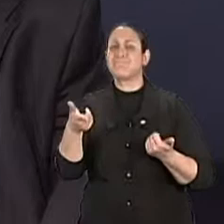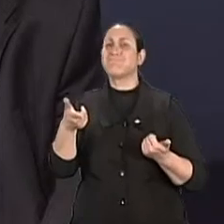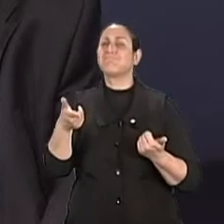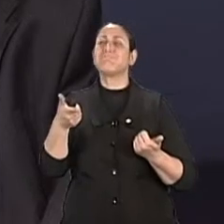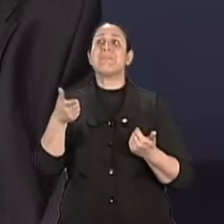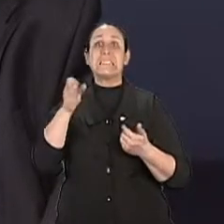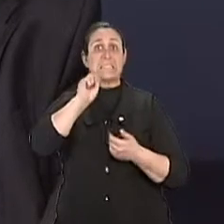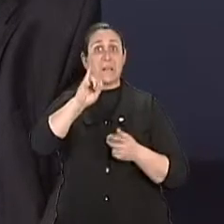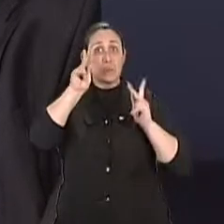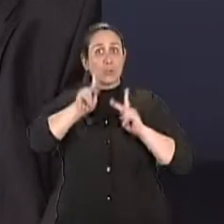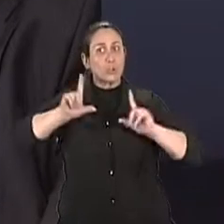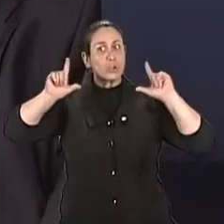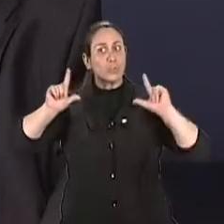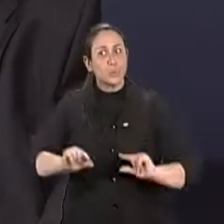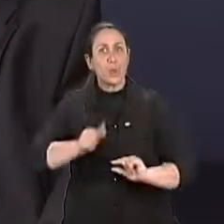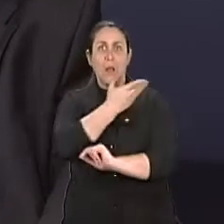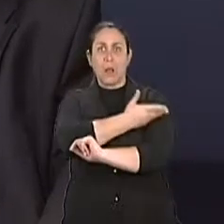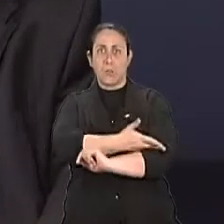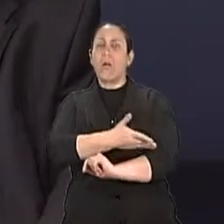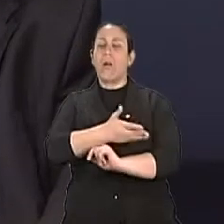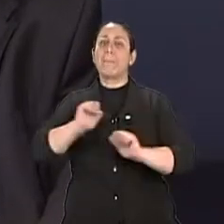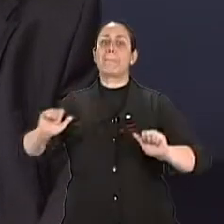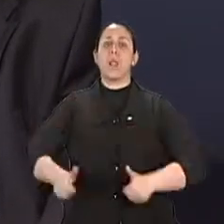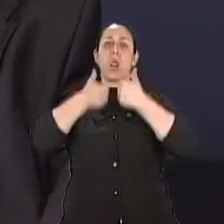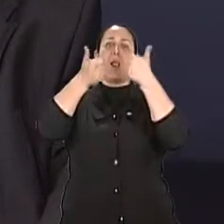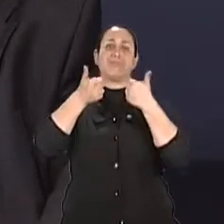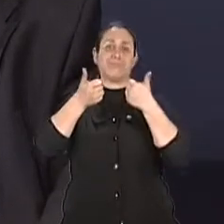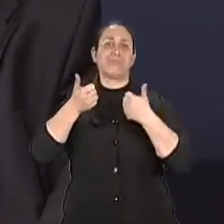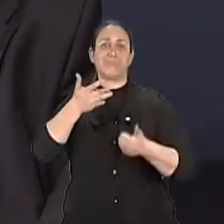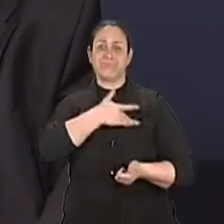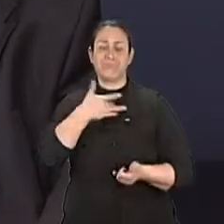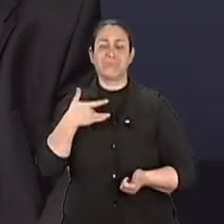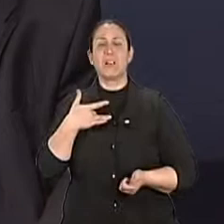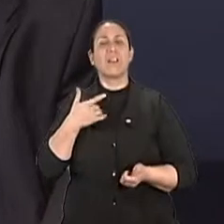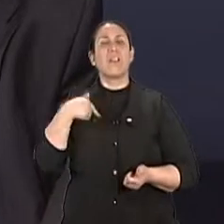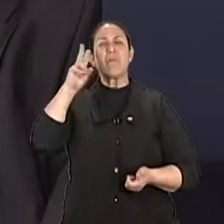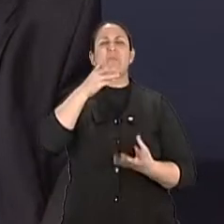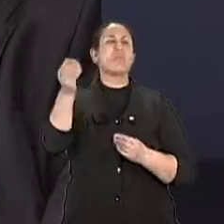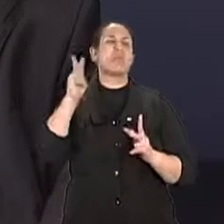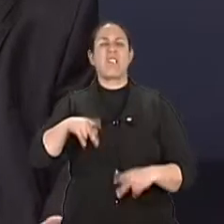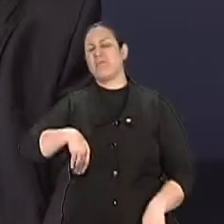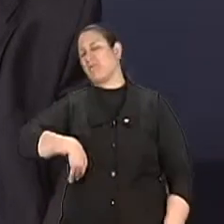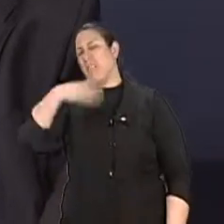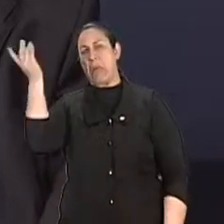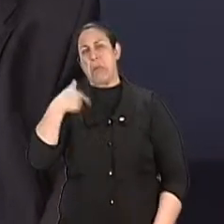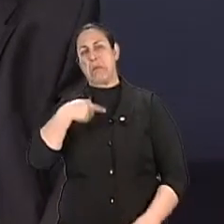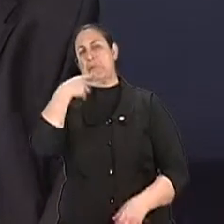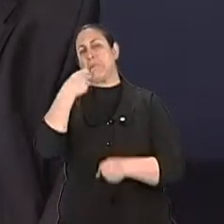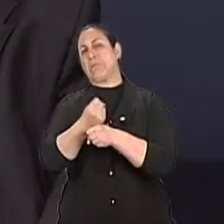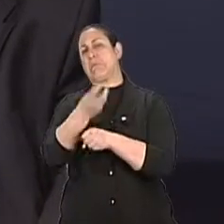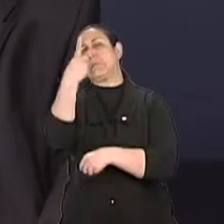tirar esse hábito do indivíduo, uhum, o benefício é grande. Uhum. Mesmo aqueles que dizem, não, mas já faz 10, 20 anos,